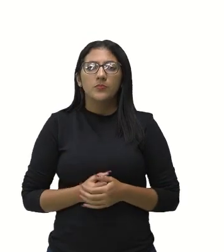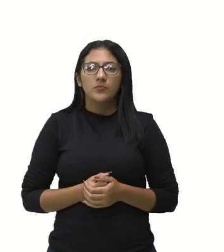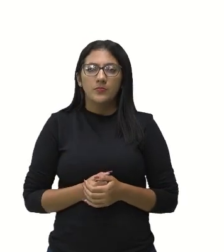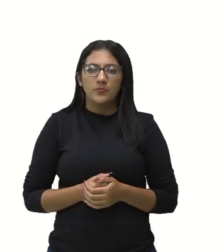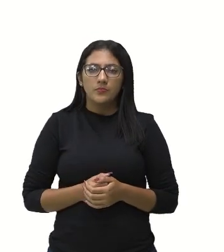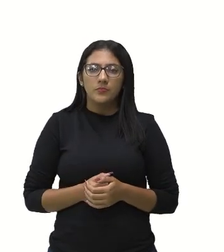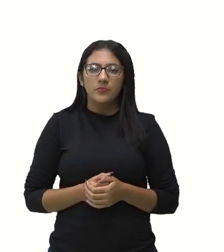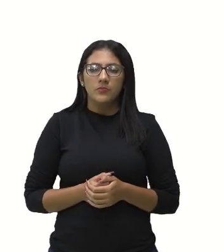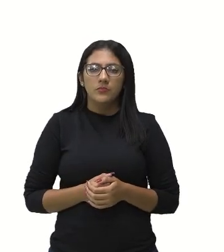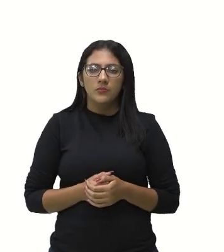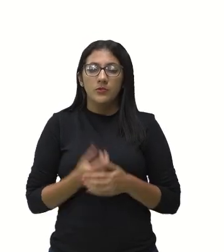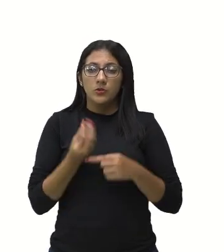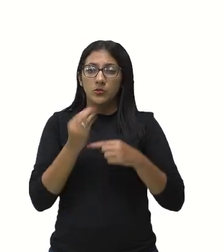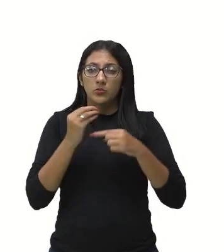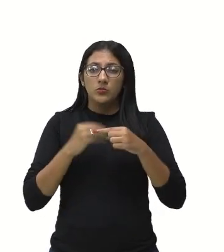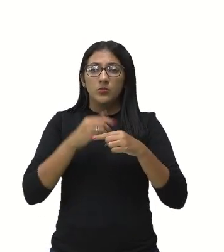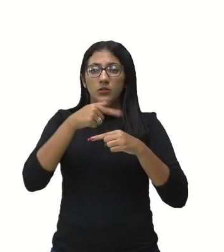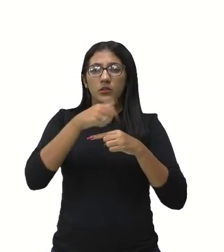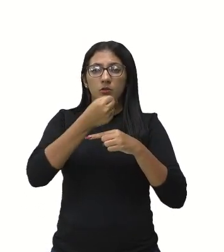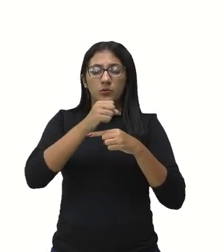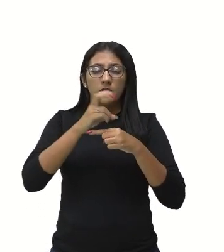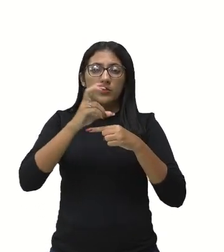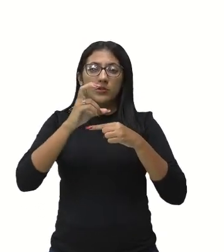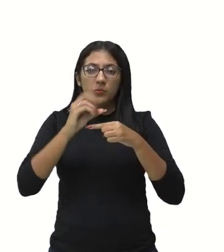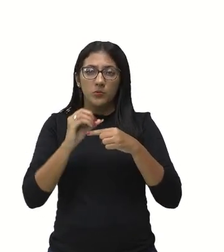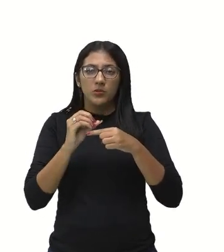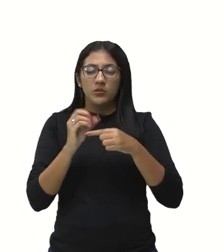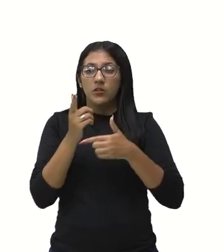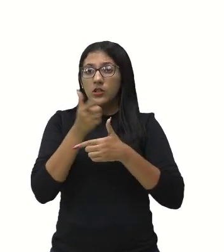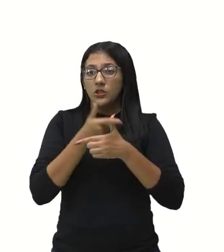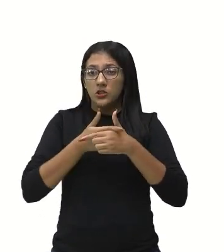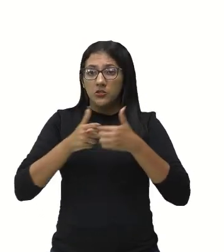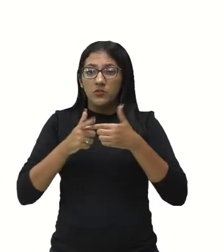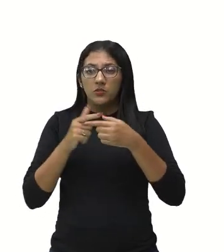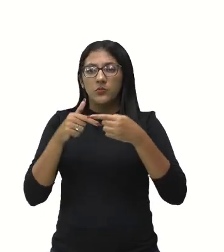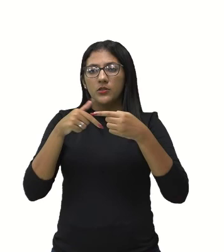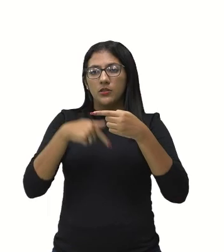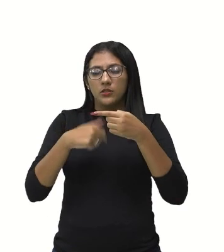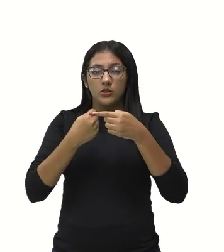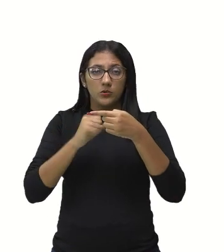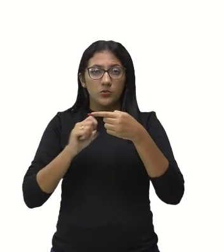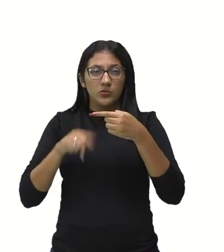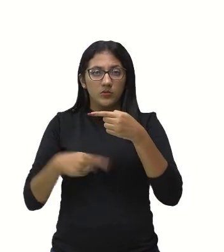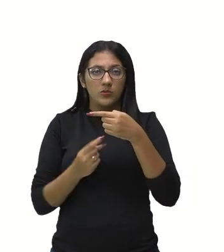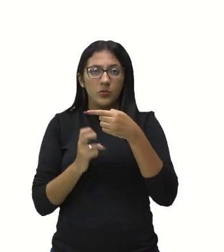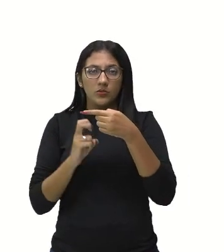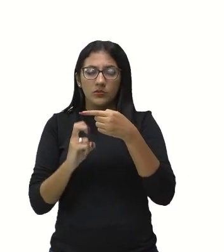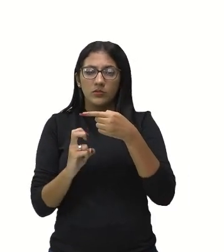vai ficar 7.850 dividido para 78,5.